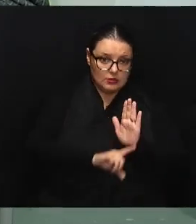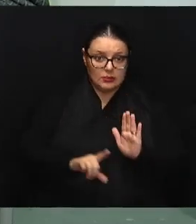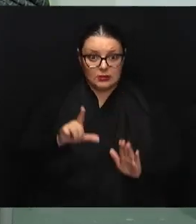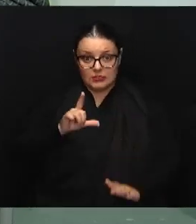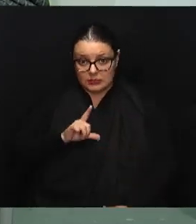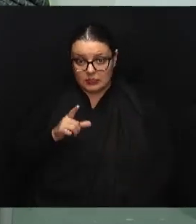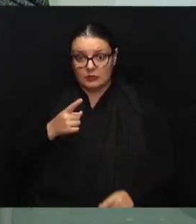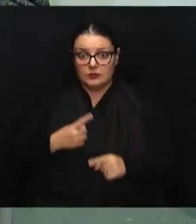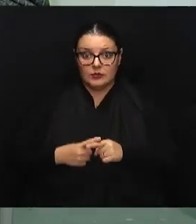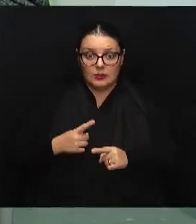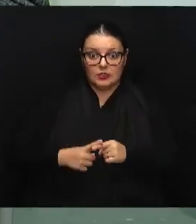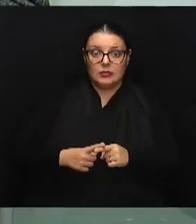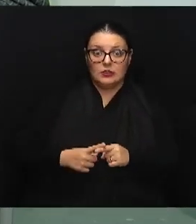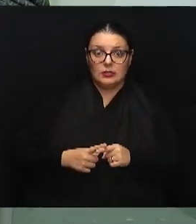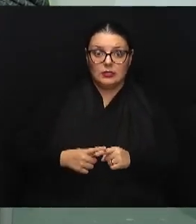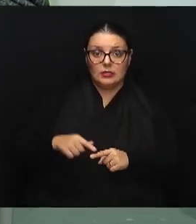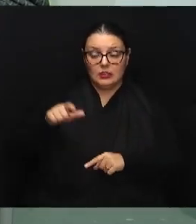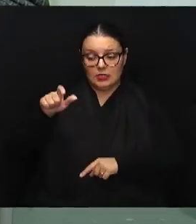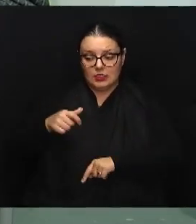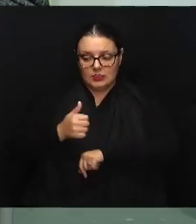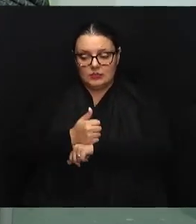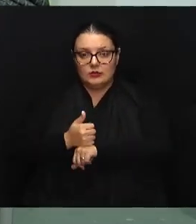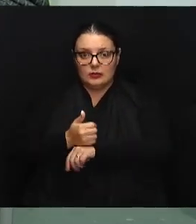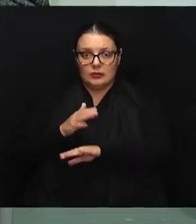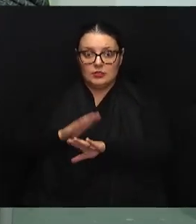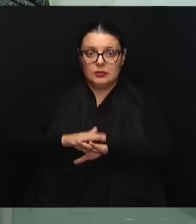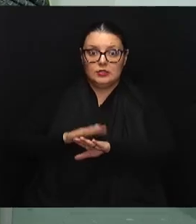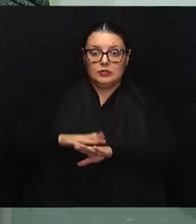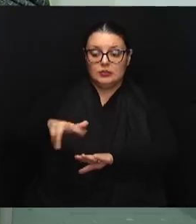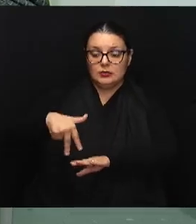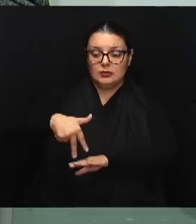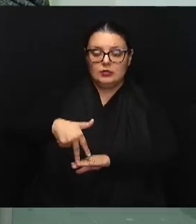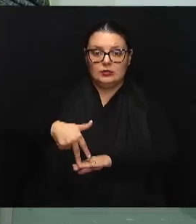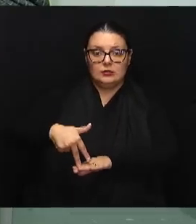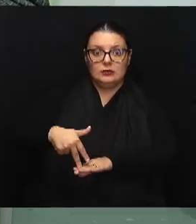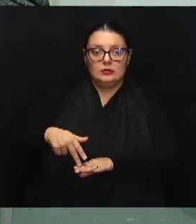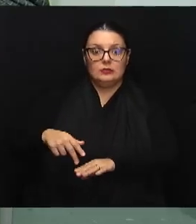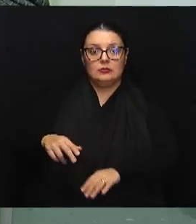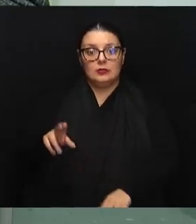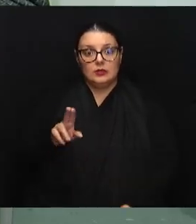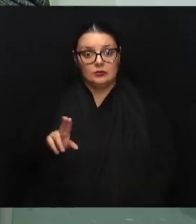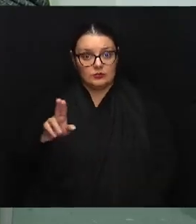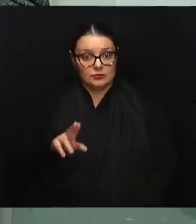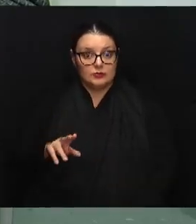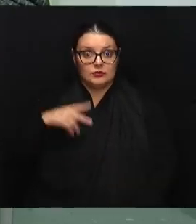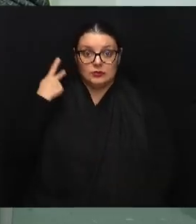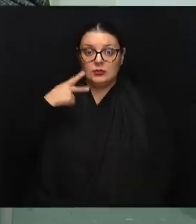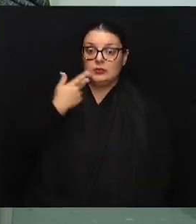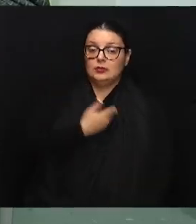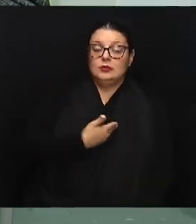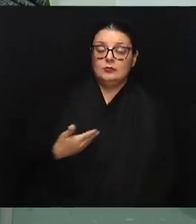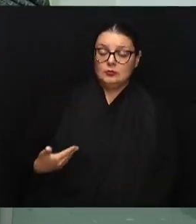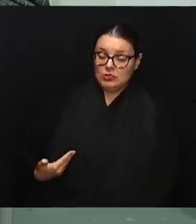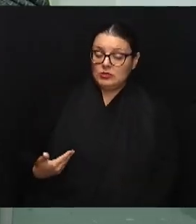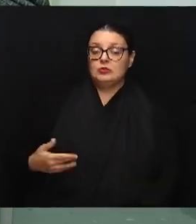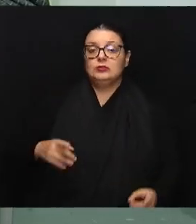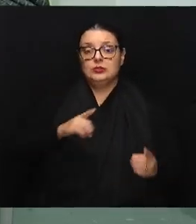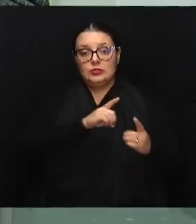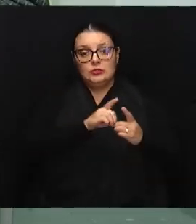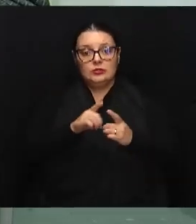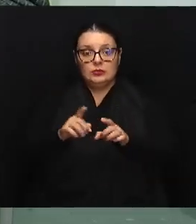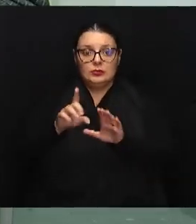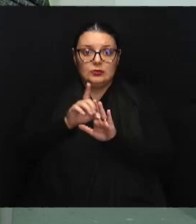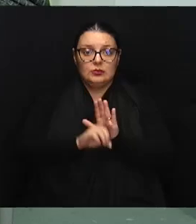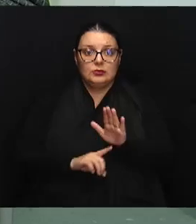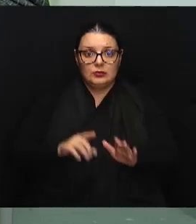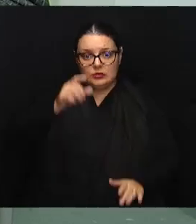Ele vai atuar exatamente na operacionalização das políticas públicas que atendem aos direitos de